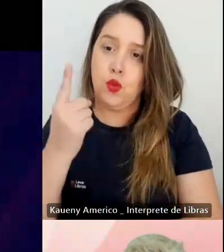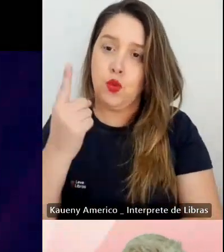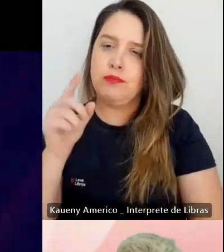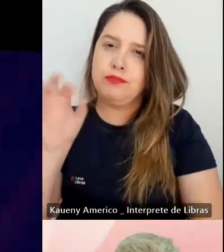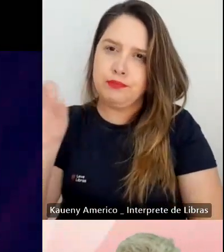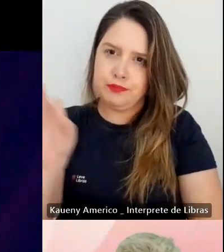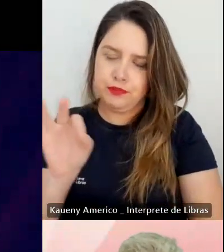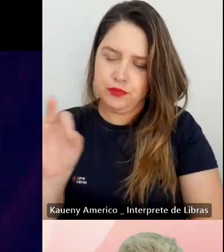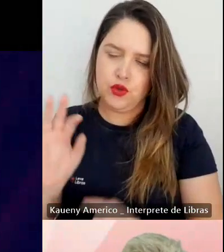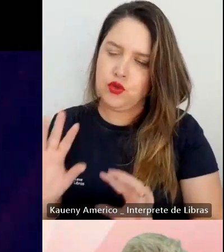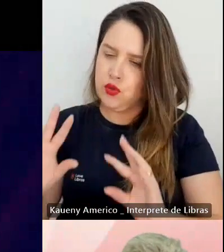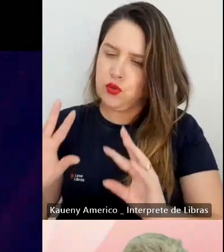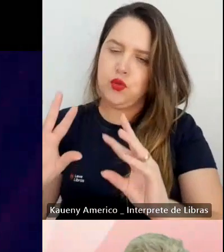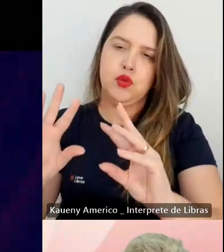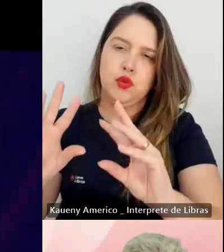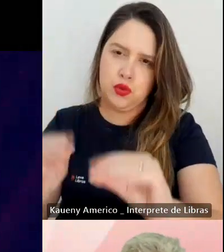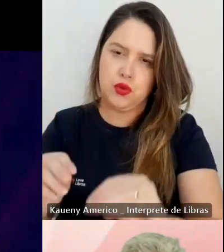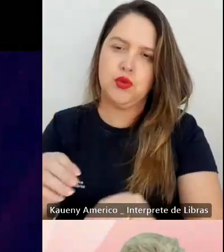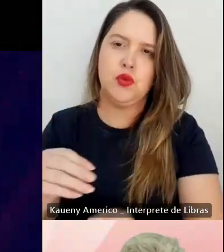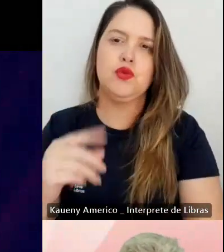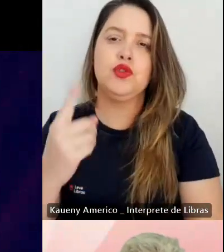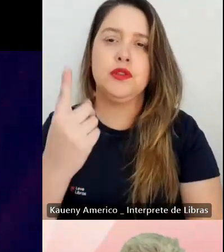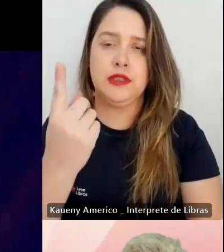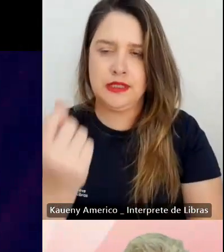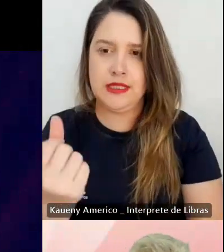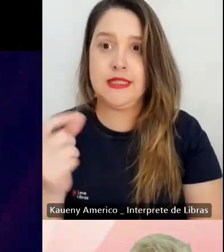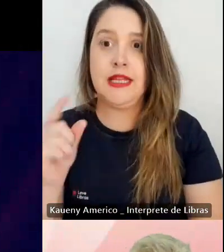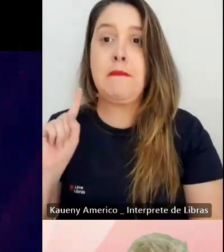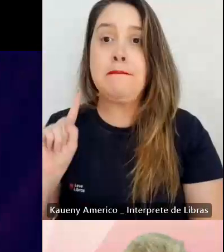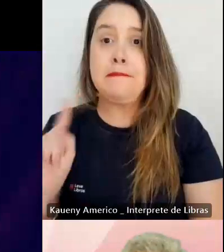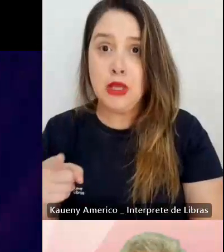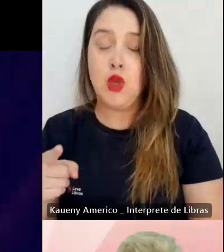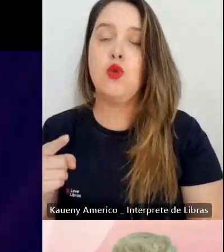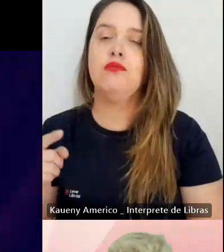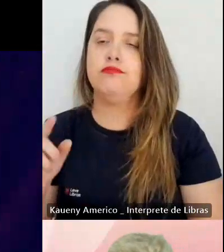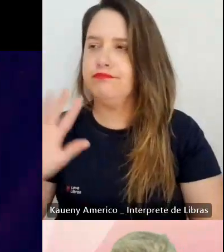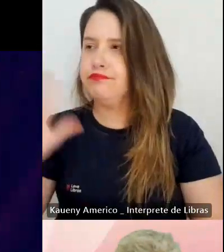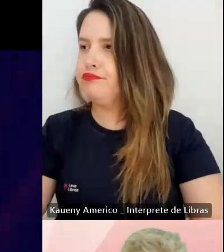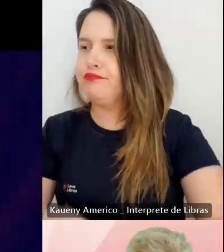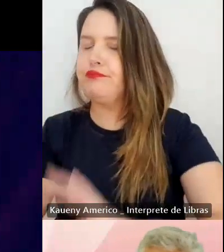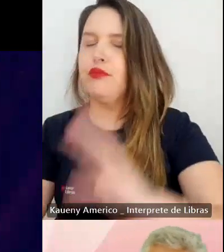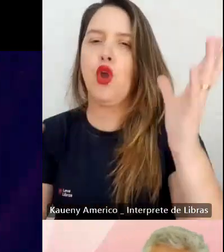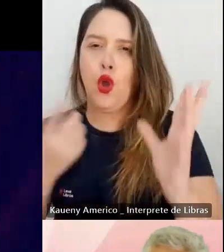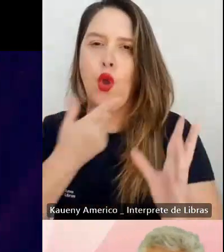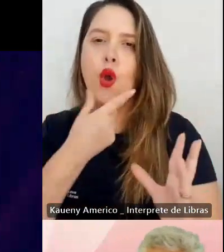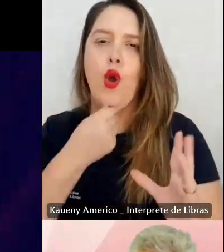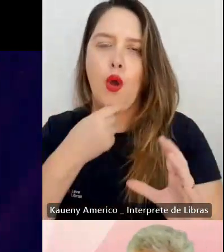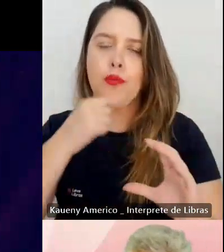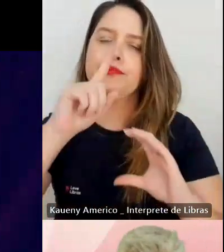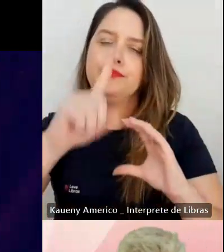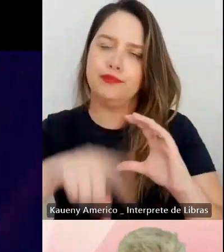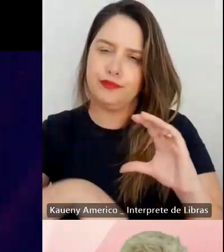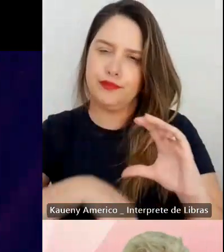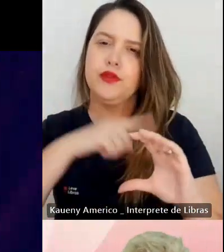esses 66 mil casos seriam em homem e a incidência mundial varia de 0,5% a